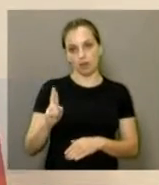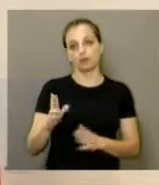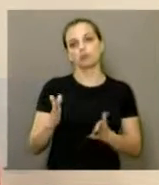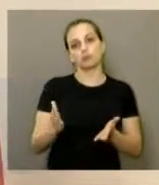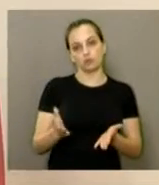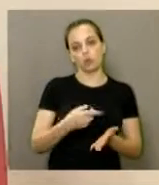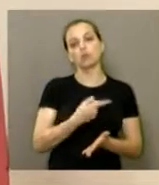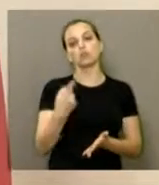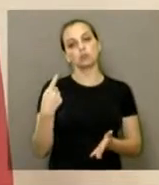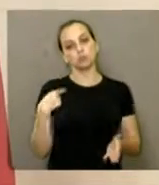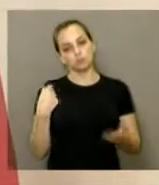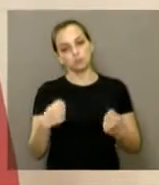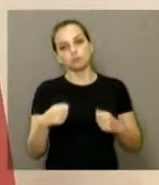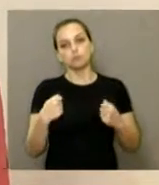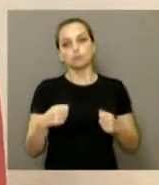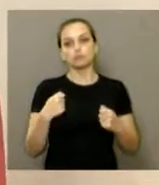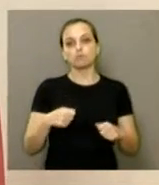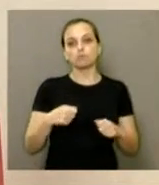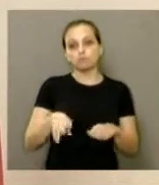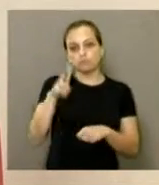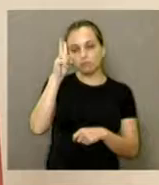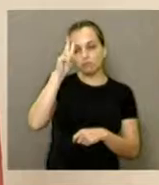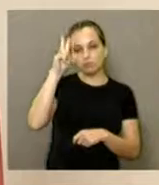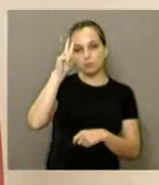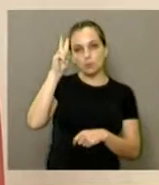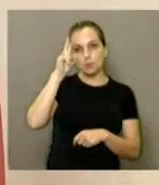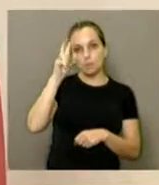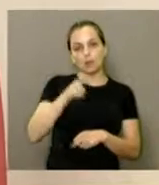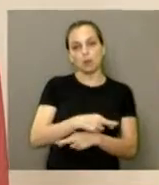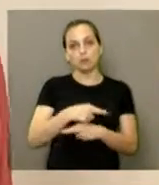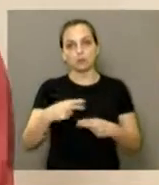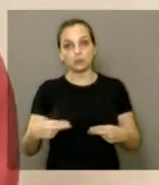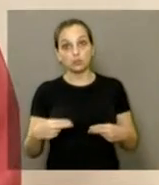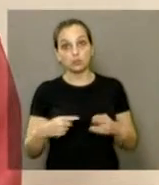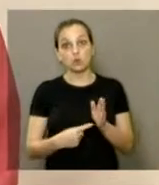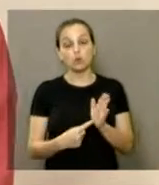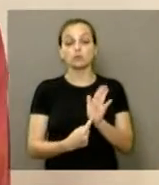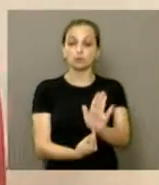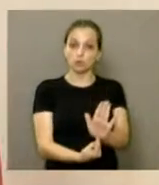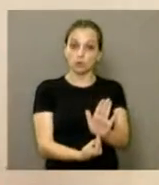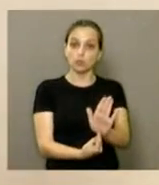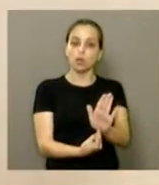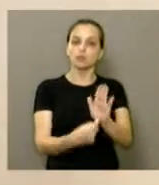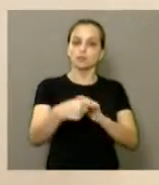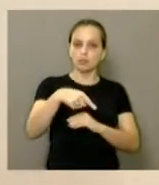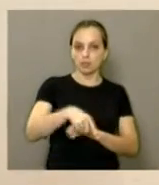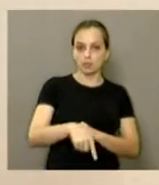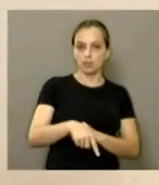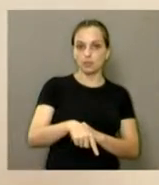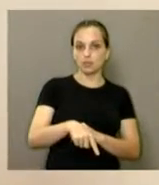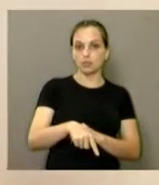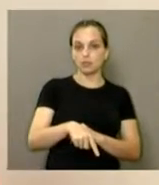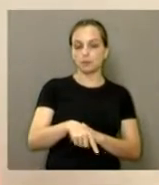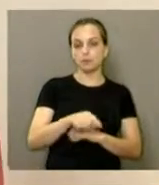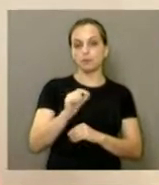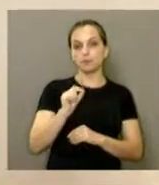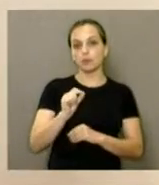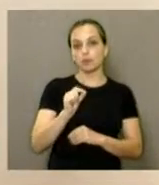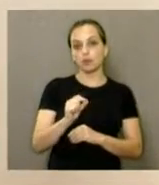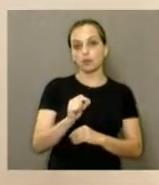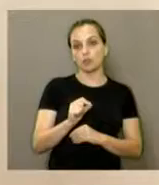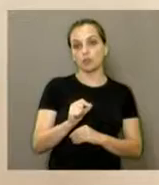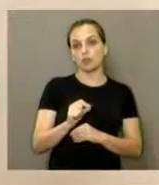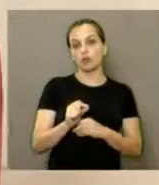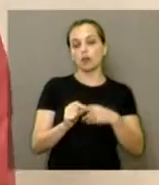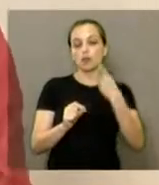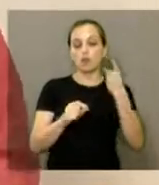nós temos que também que resgatar algumas questões que estão colocadas aqui, viu, o Jefferson? A fala